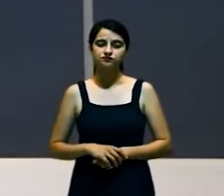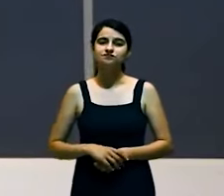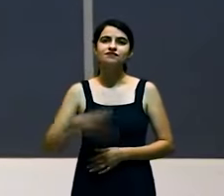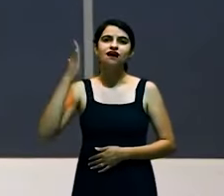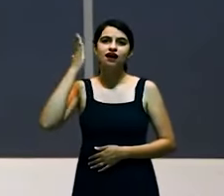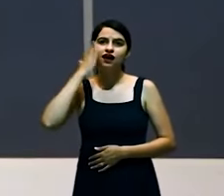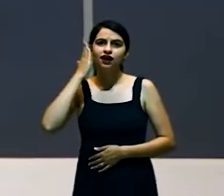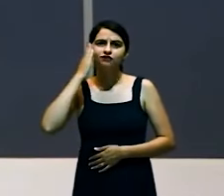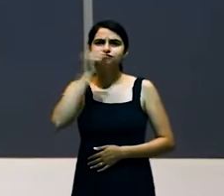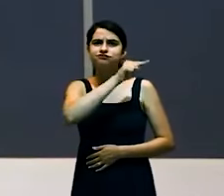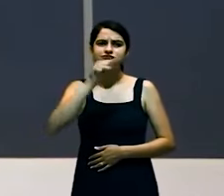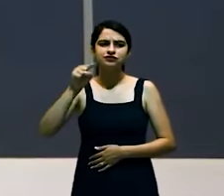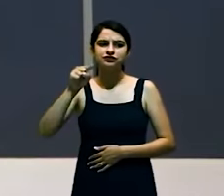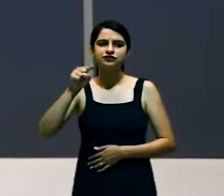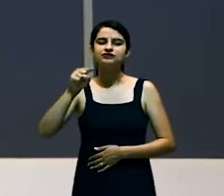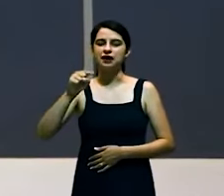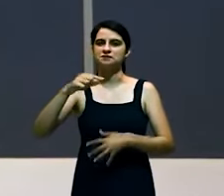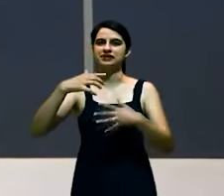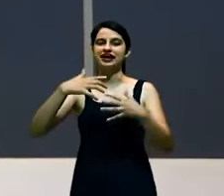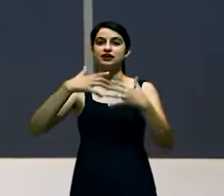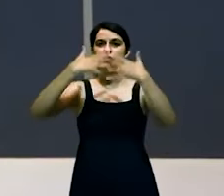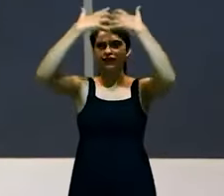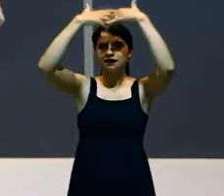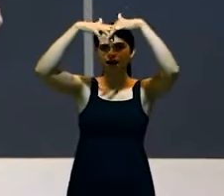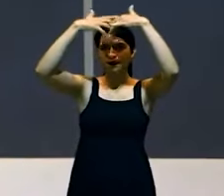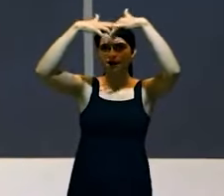que você já meditou muito nesse texto,